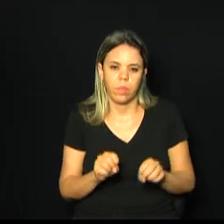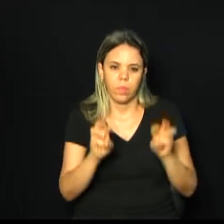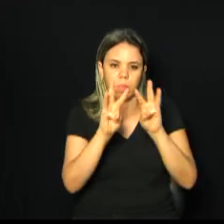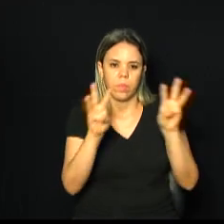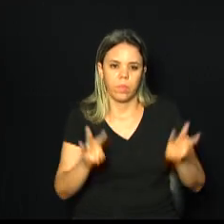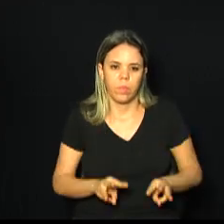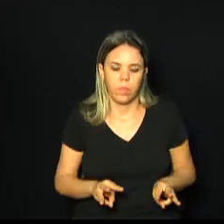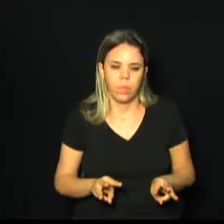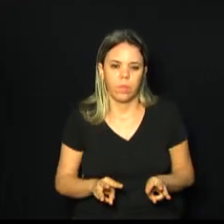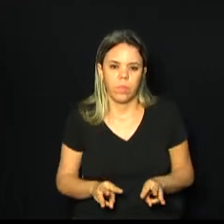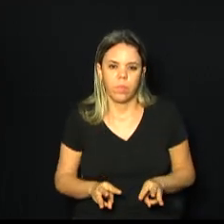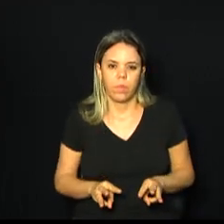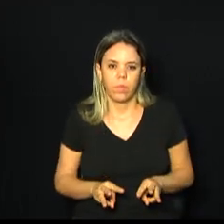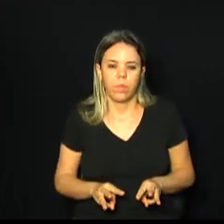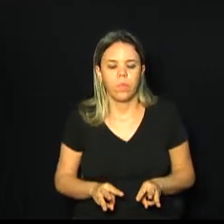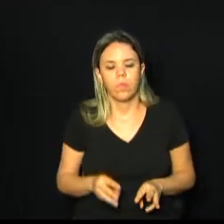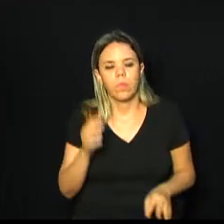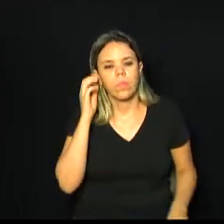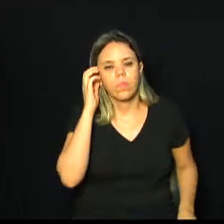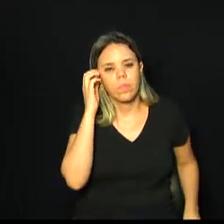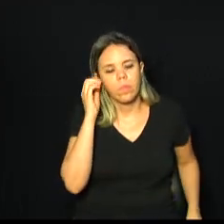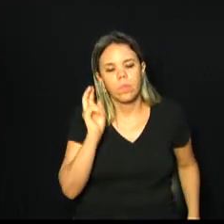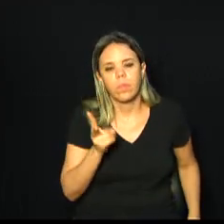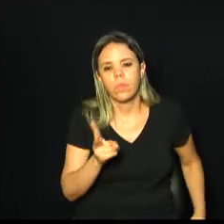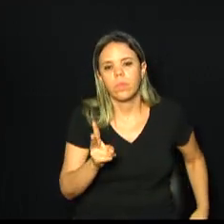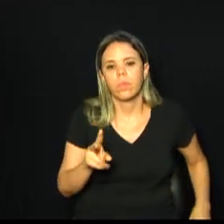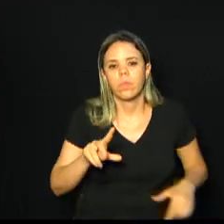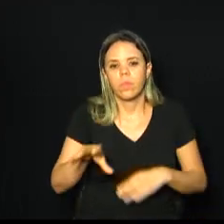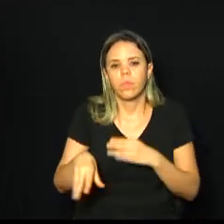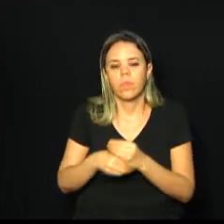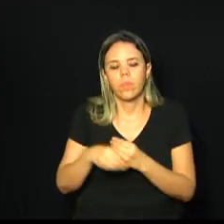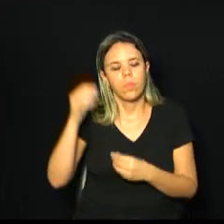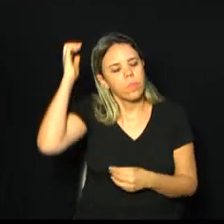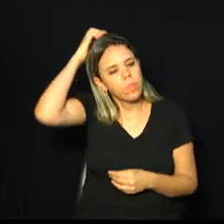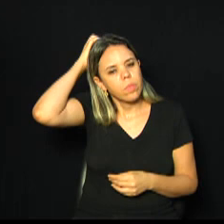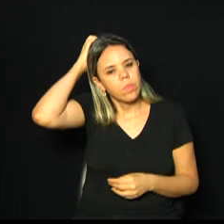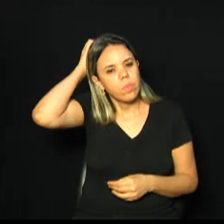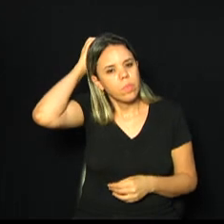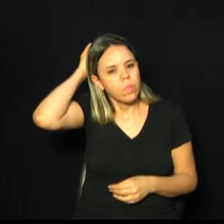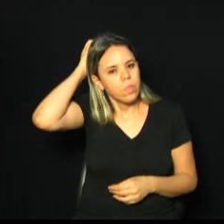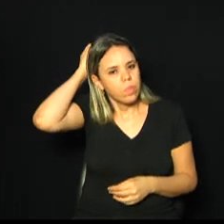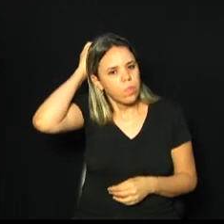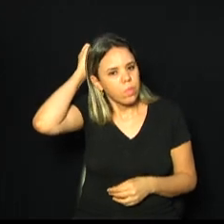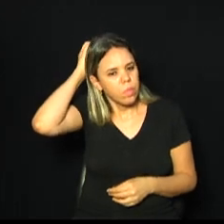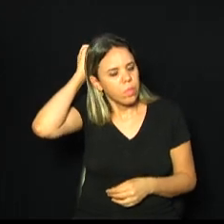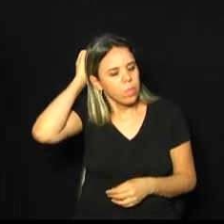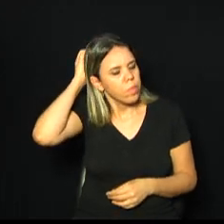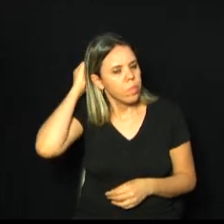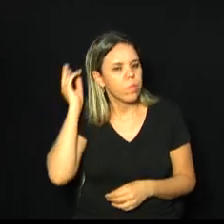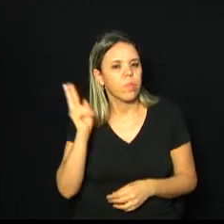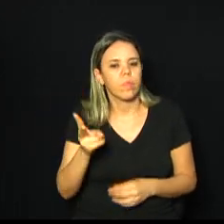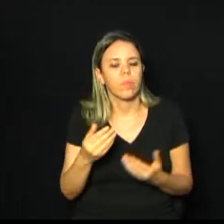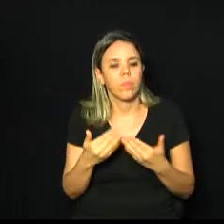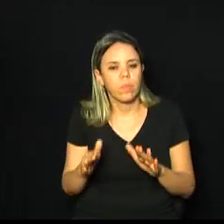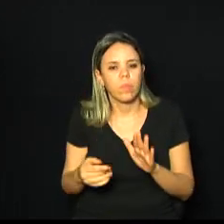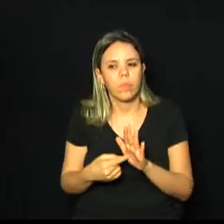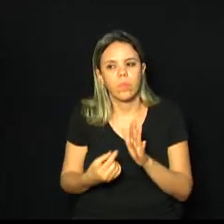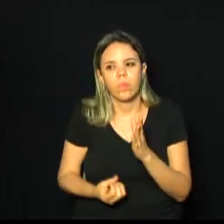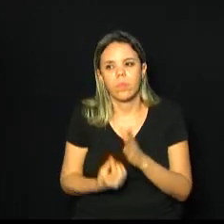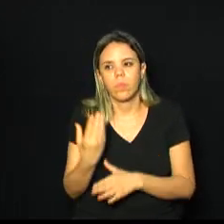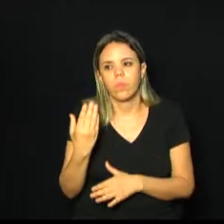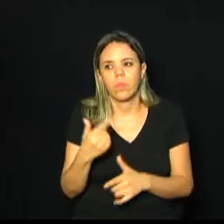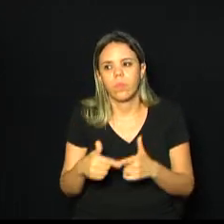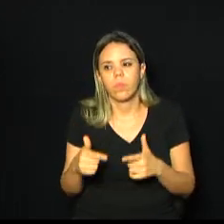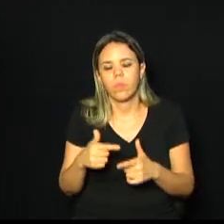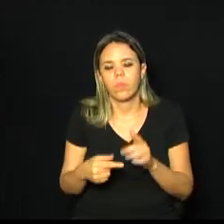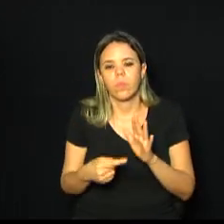Linux, estão em constante atualização, porque sempre aparecem brechas e